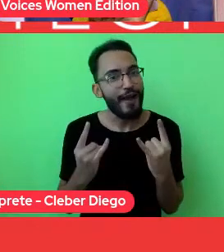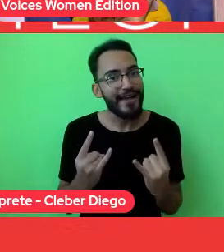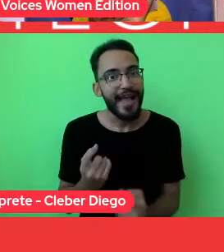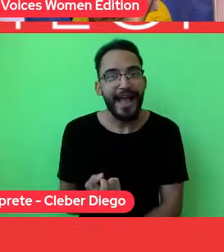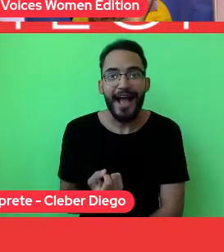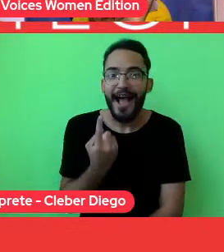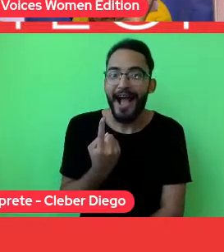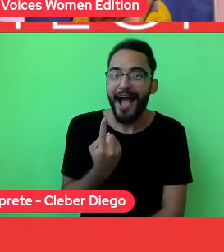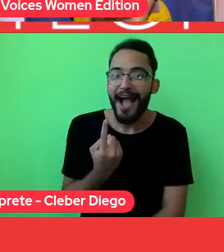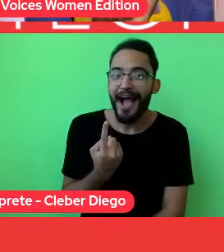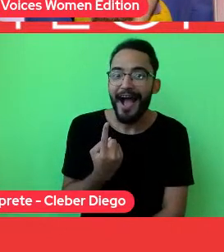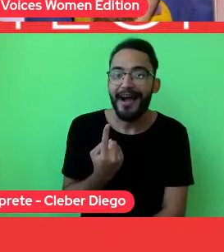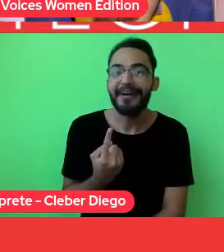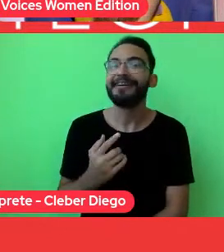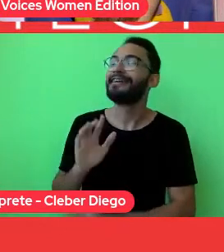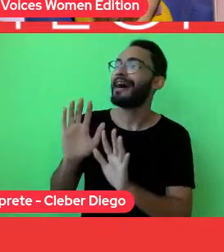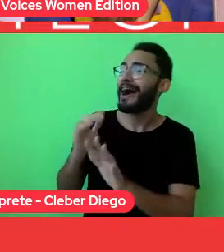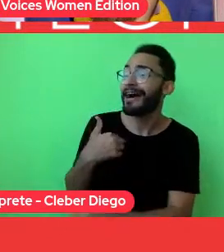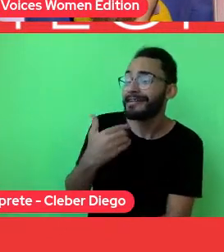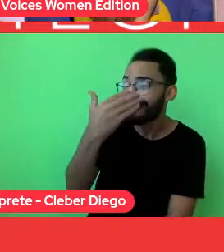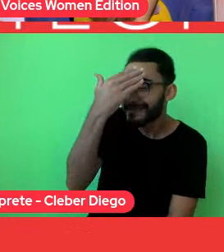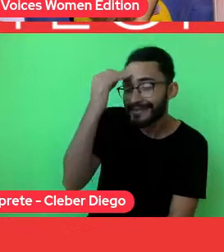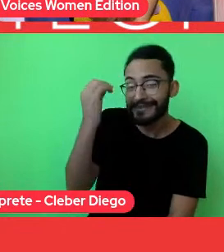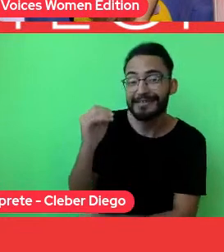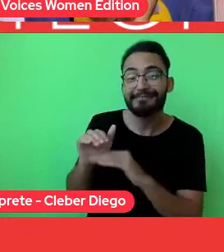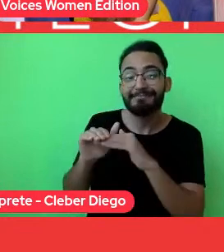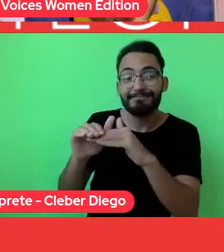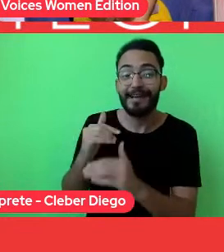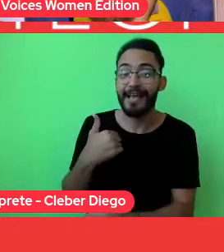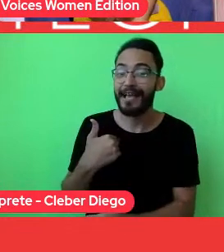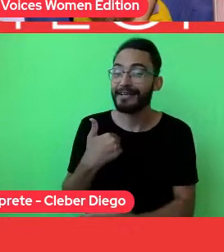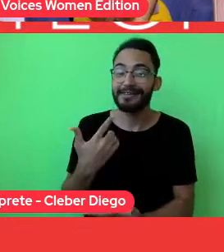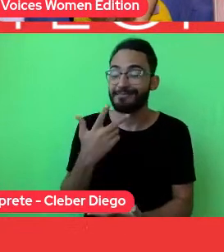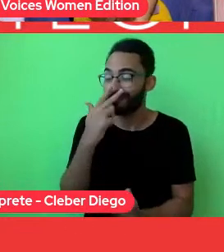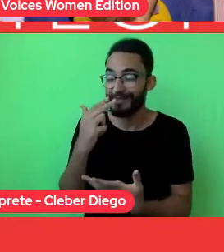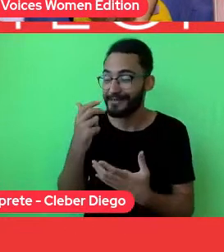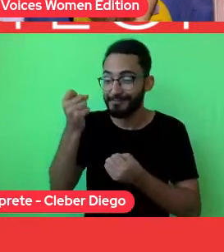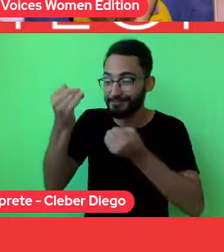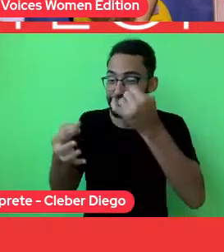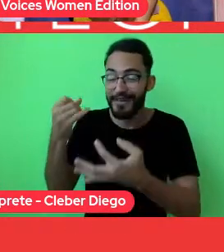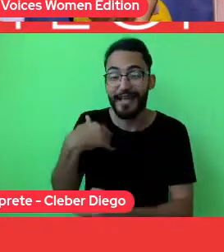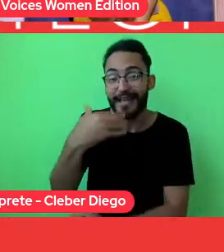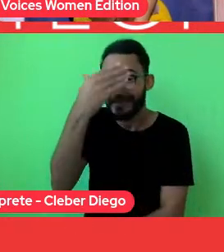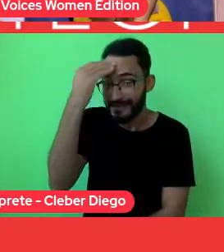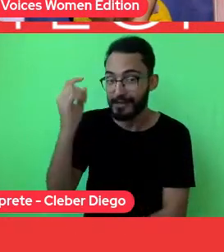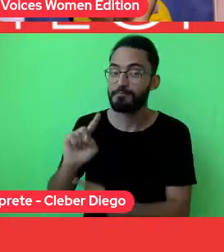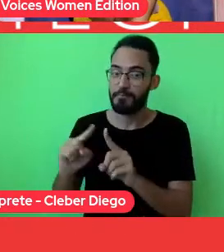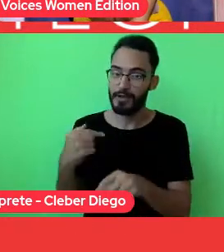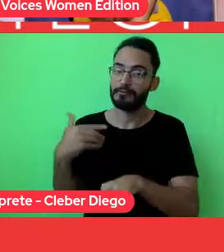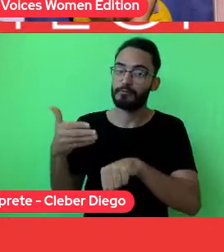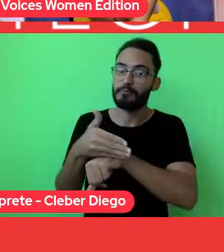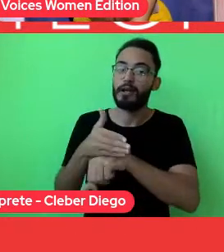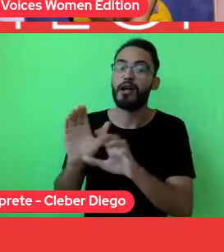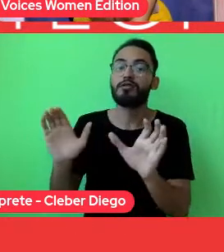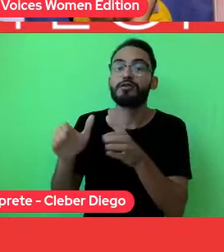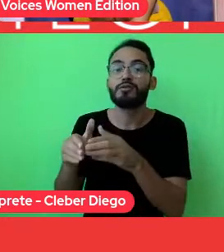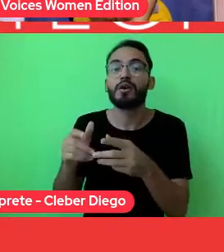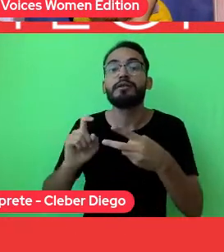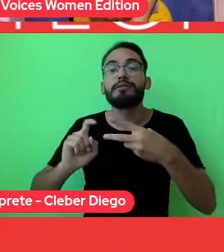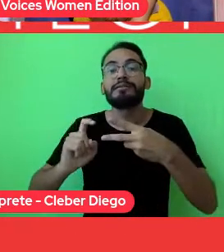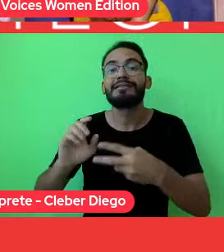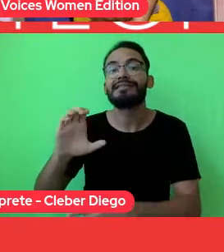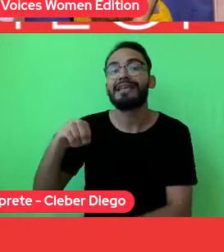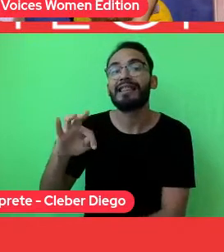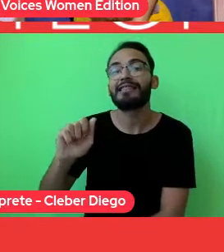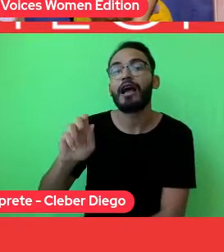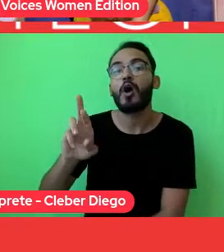isso aí é anotado. Ah, esqueci de falar, Camila, desculpa, empolguei. Eu faço parte hoje da Squad Executiva da Centaurus, que é uma